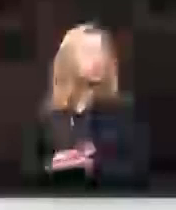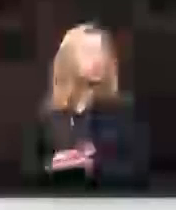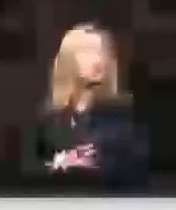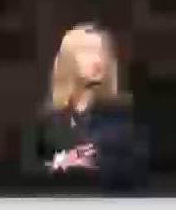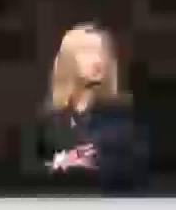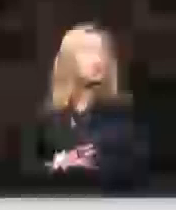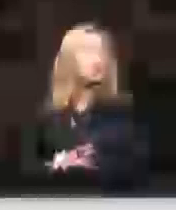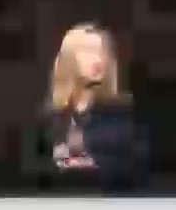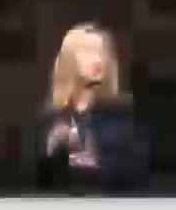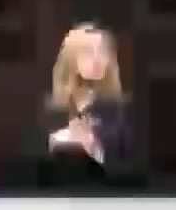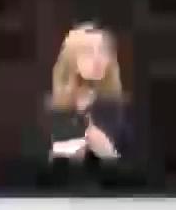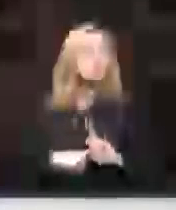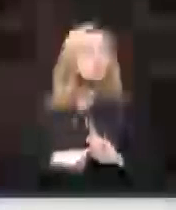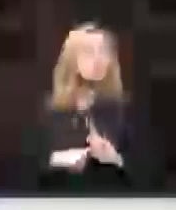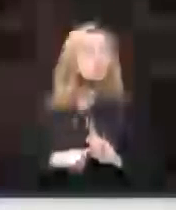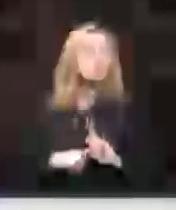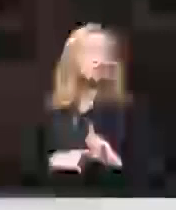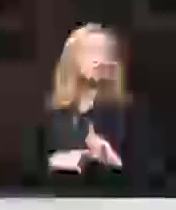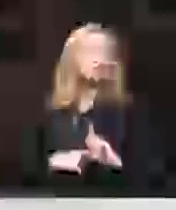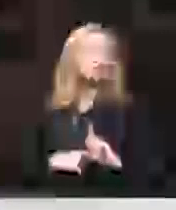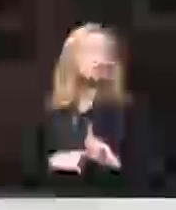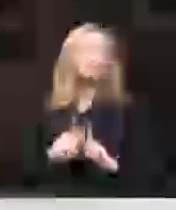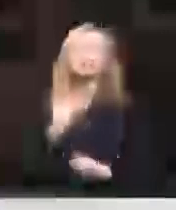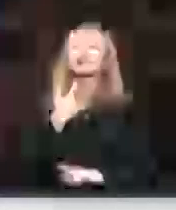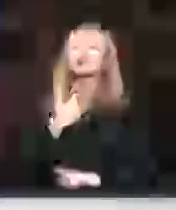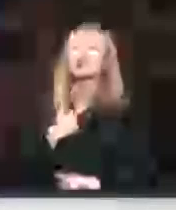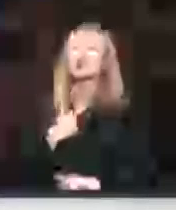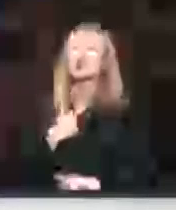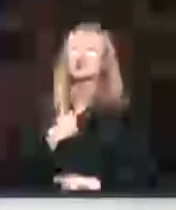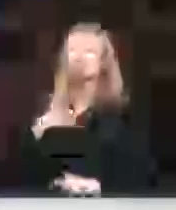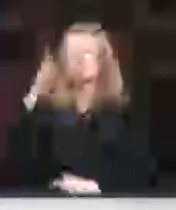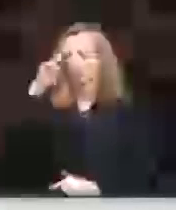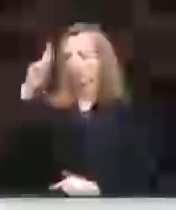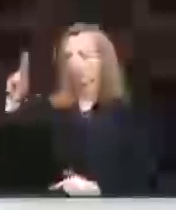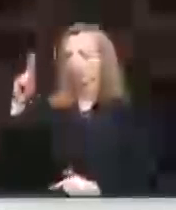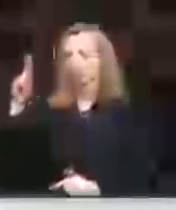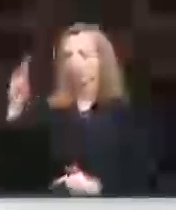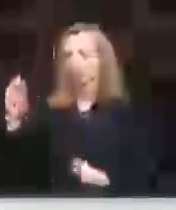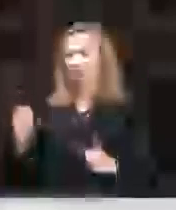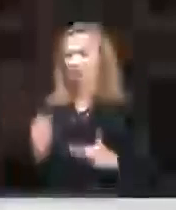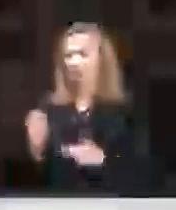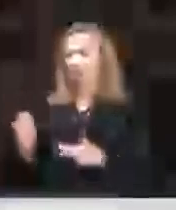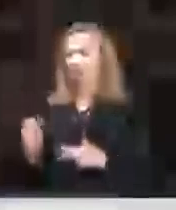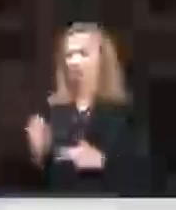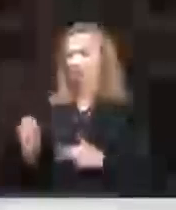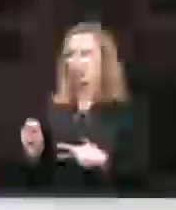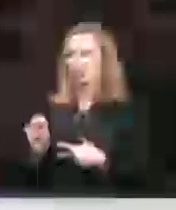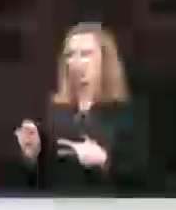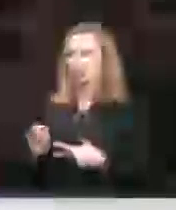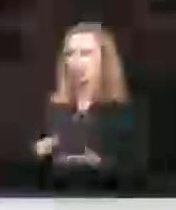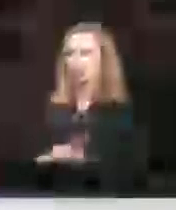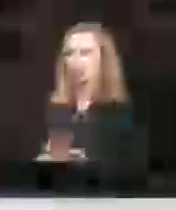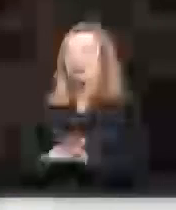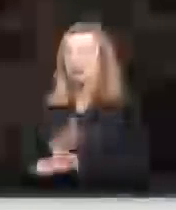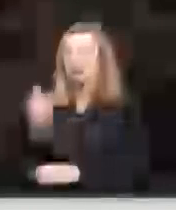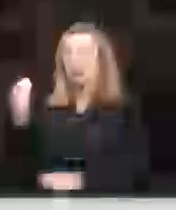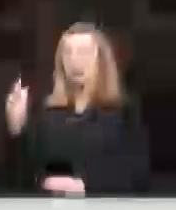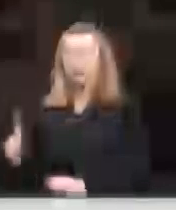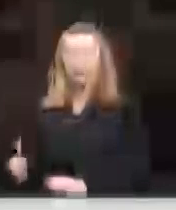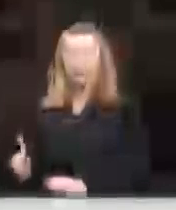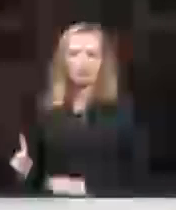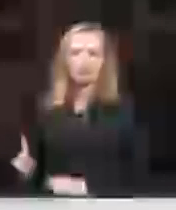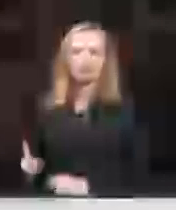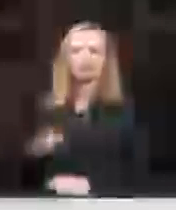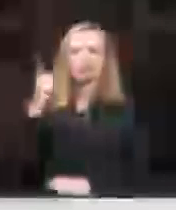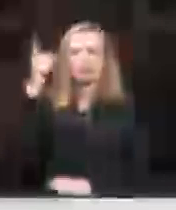dependendo da vontade do chefe do Poder Executivo, nada será observado. Então, meu querido deputado